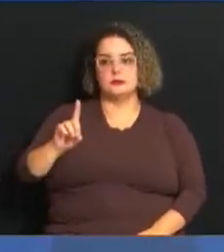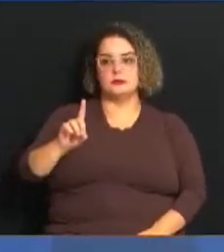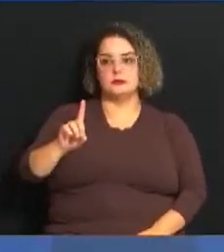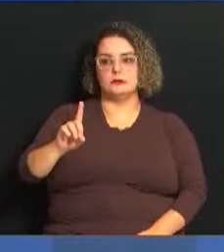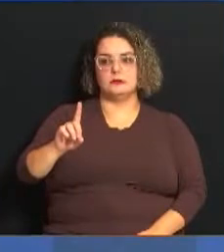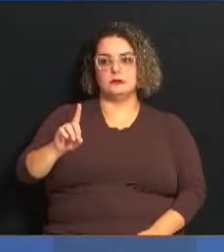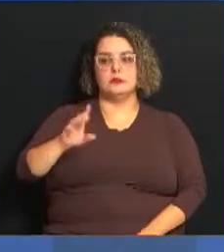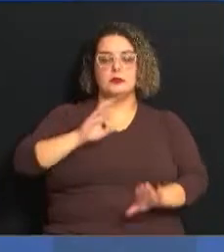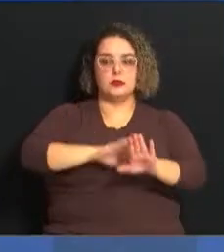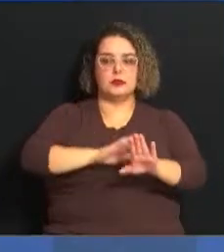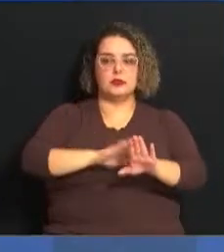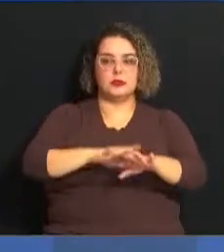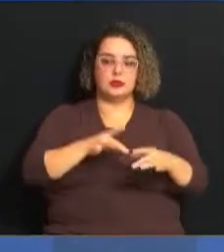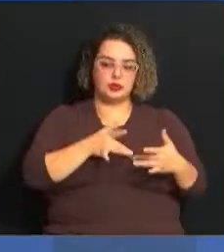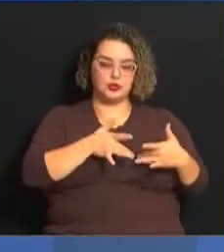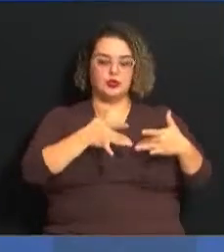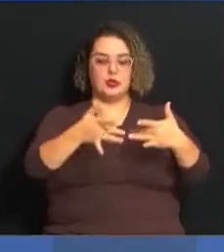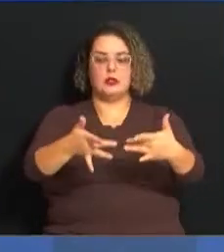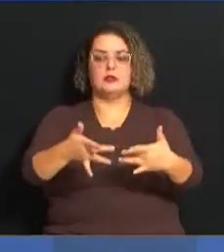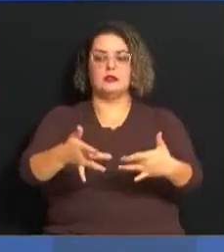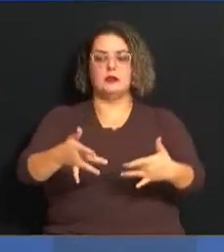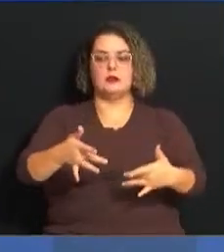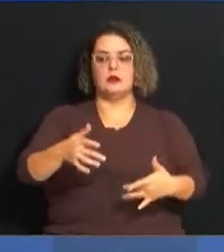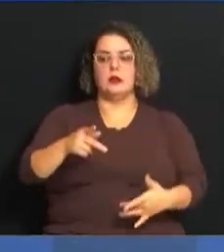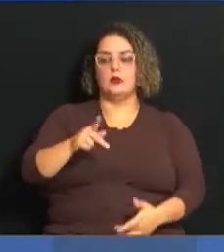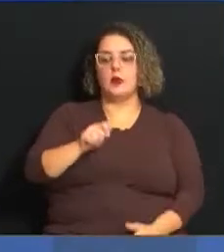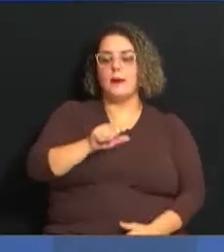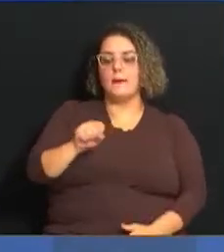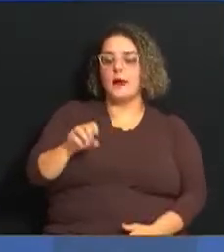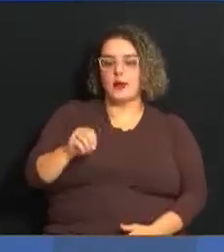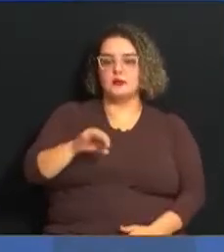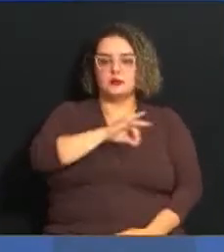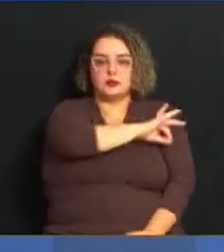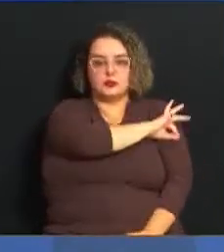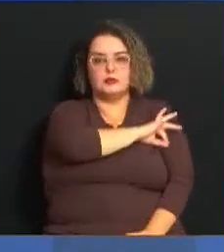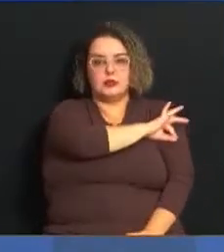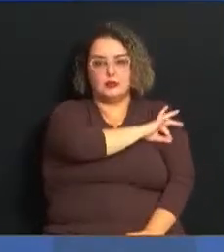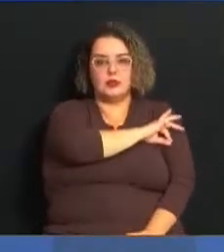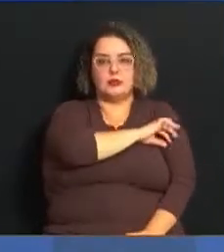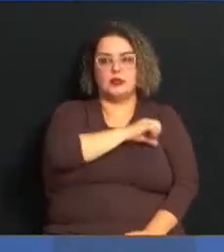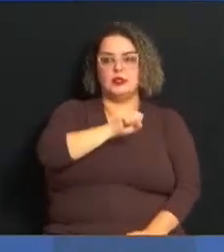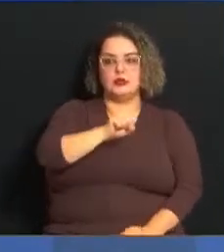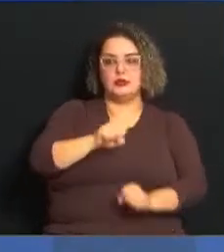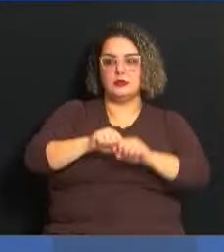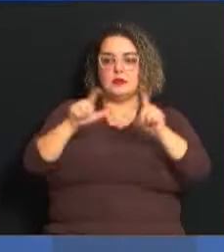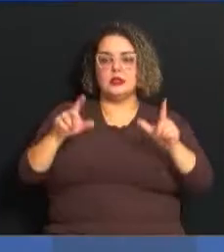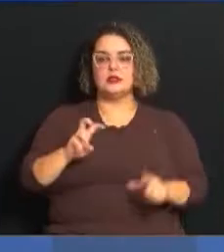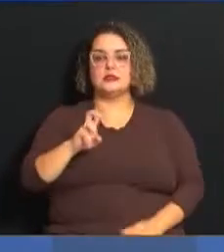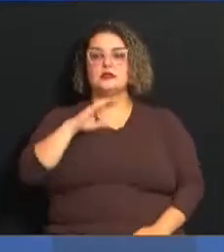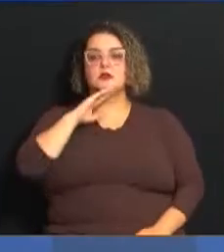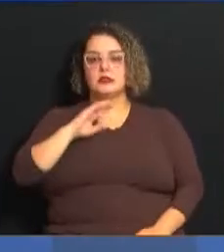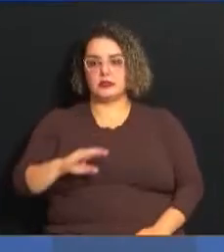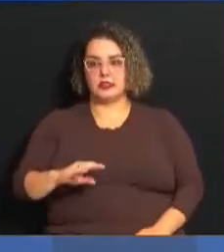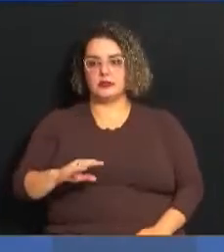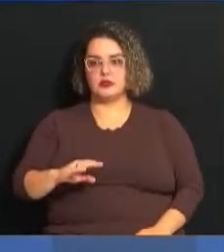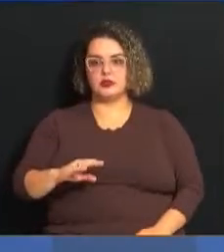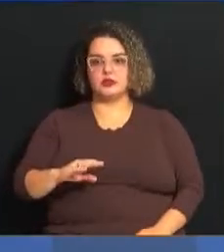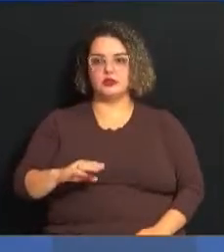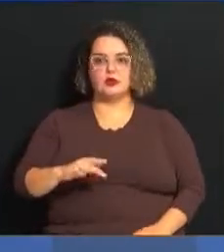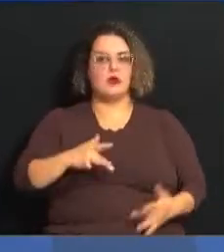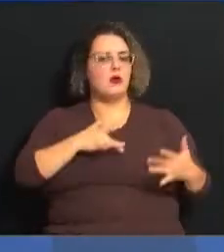dessa ação de doação. Vai ser lá no Paço Municipal, das 8 da manhã até as 5 da tarde. Vão ter